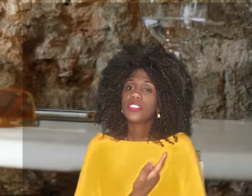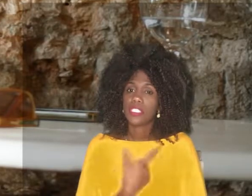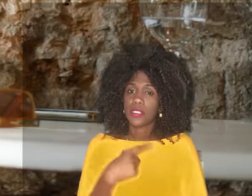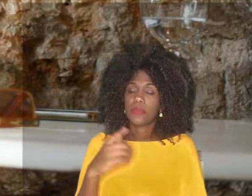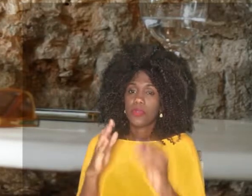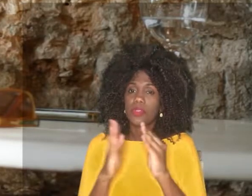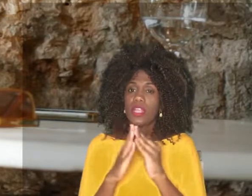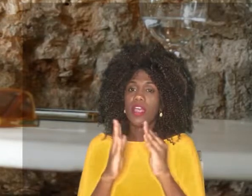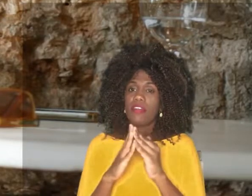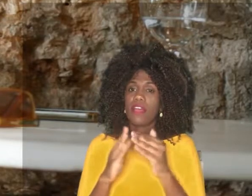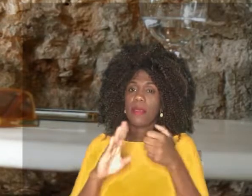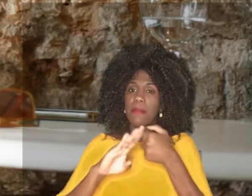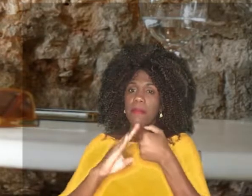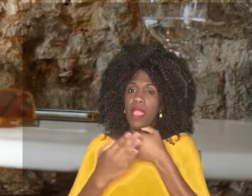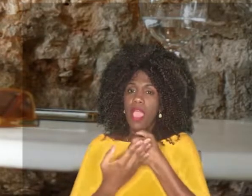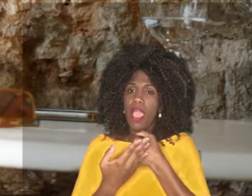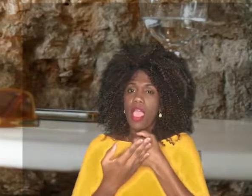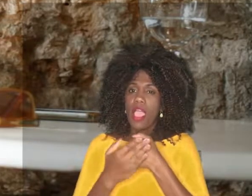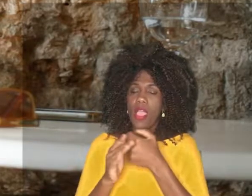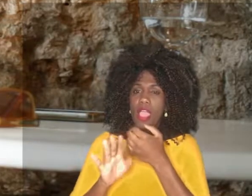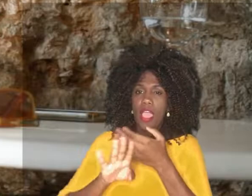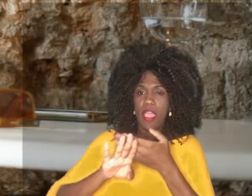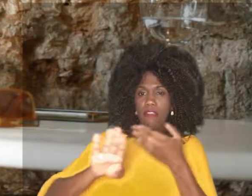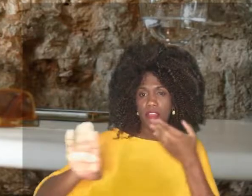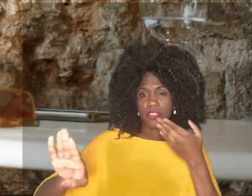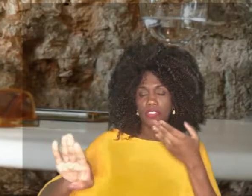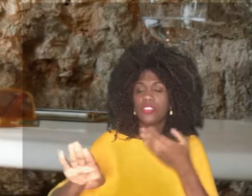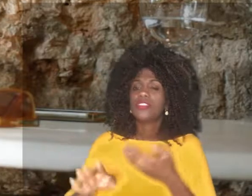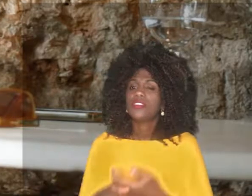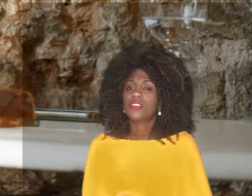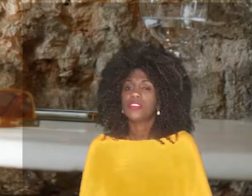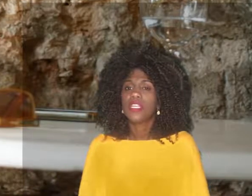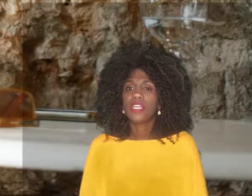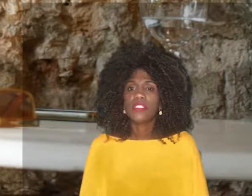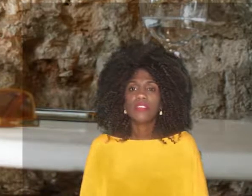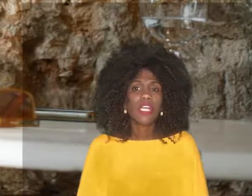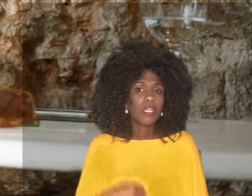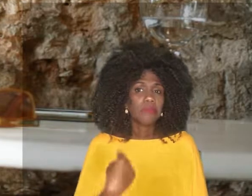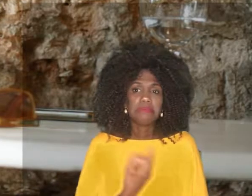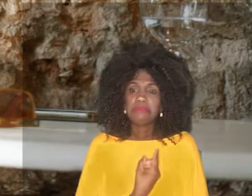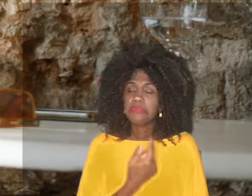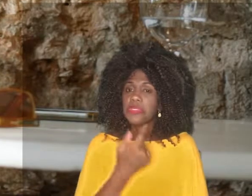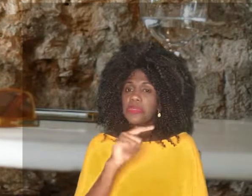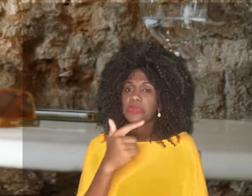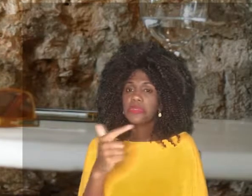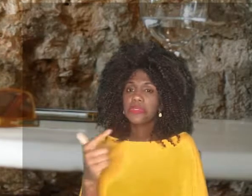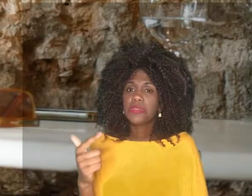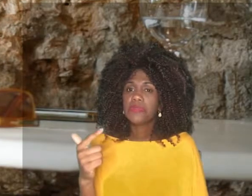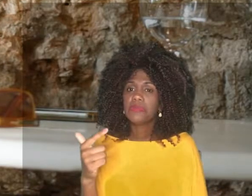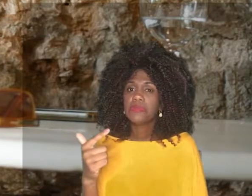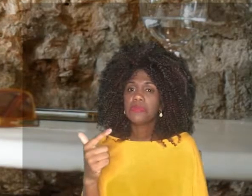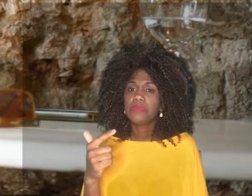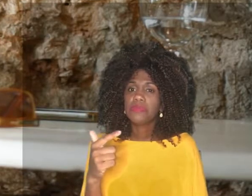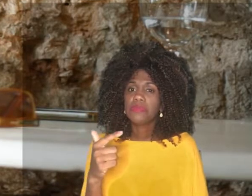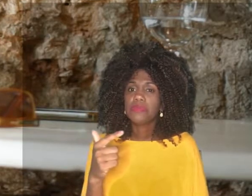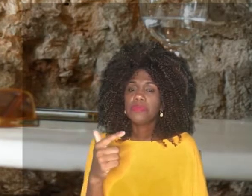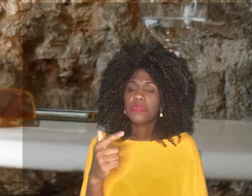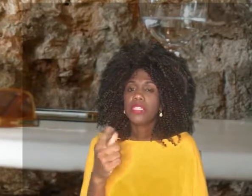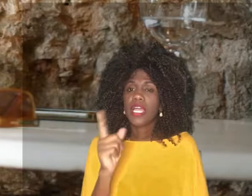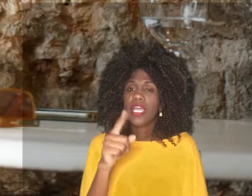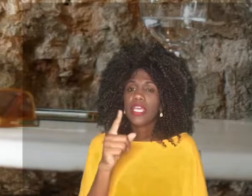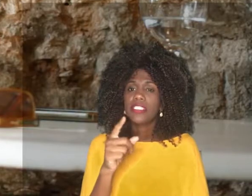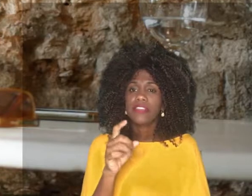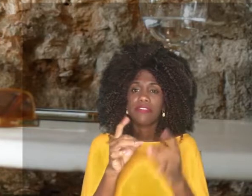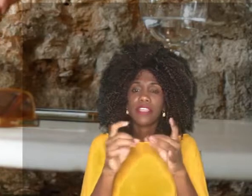que morávamos em bairros mais afastados, a gente não tinha essa prestação